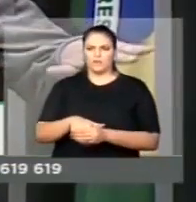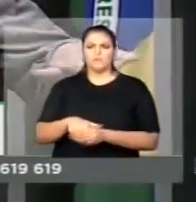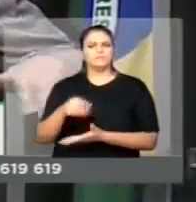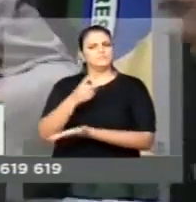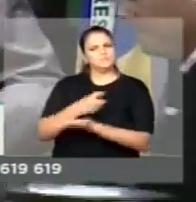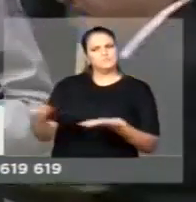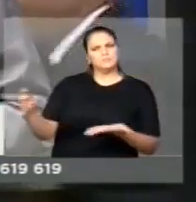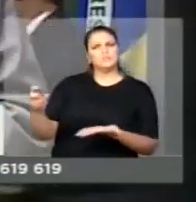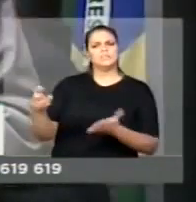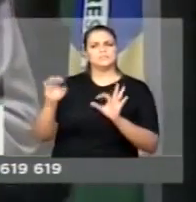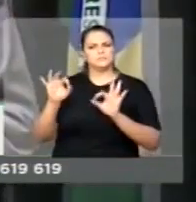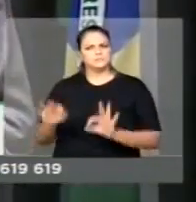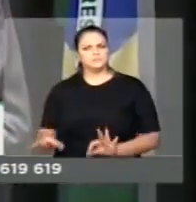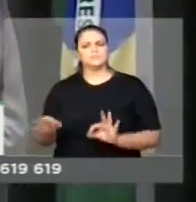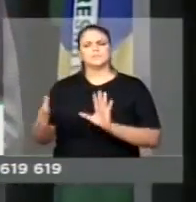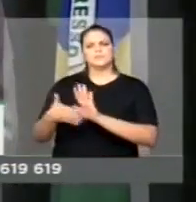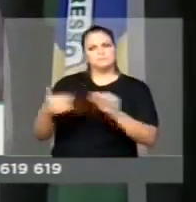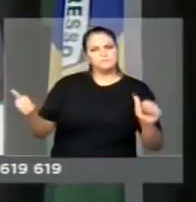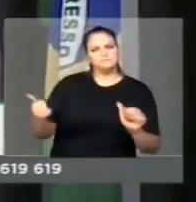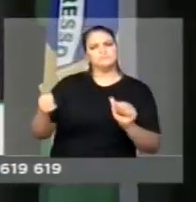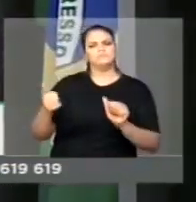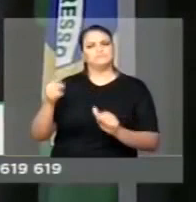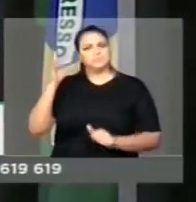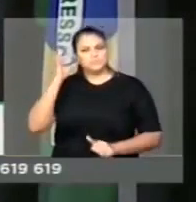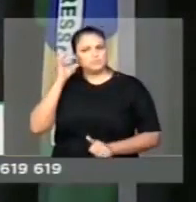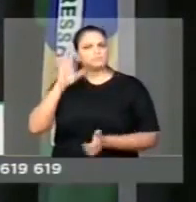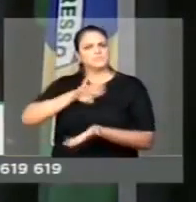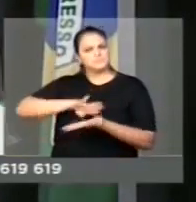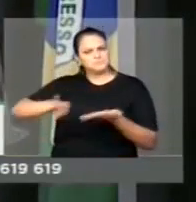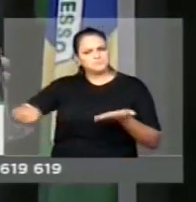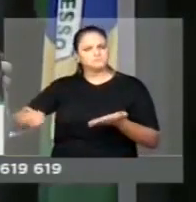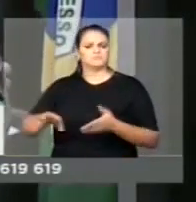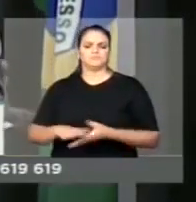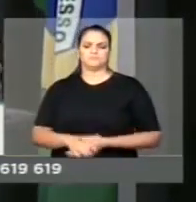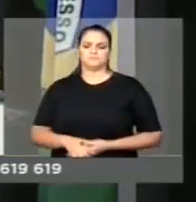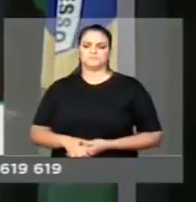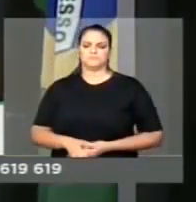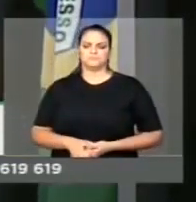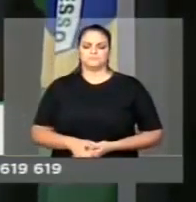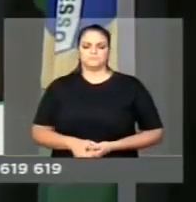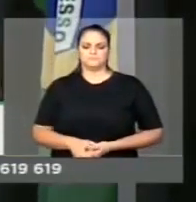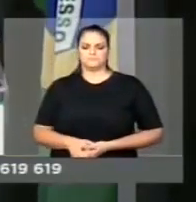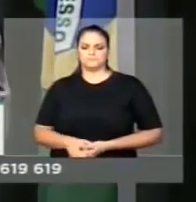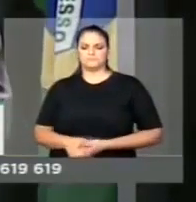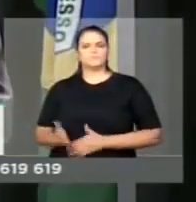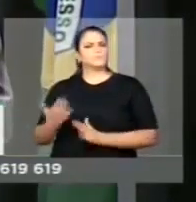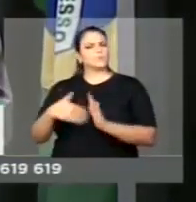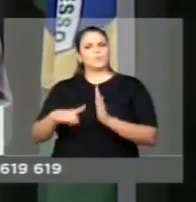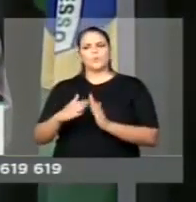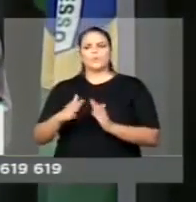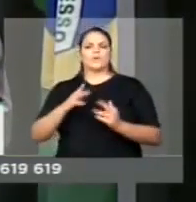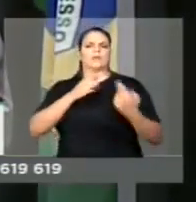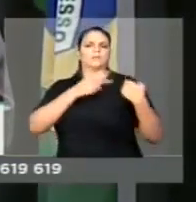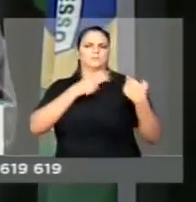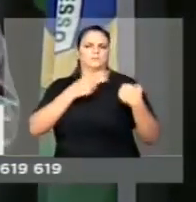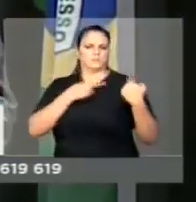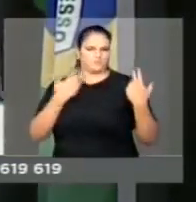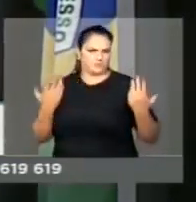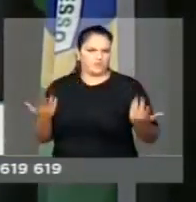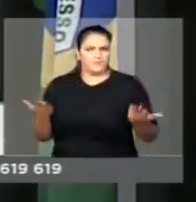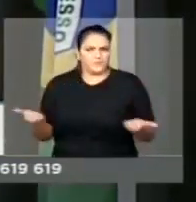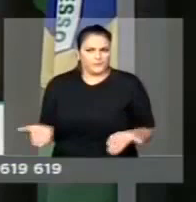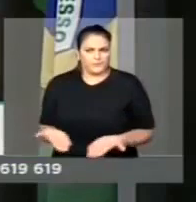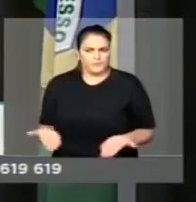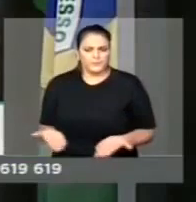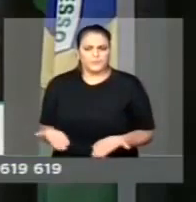de impeachment, a admissibilidade da presidente Dilma, e o assunto, a responsabilidade, hoje